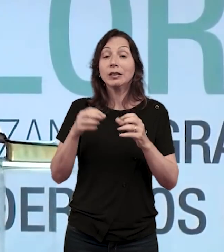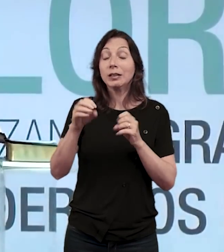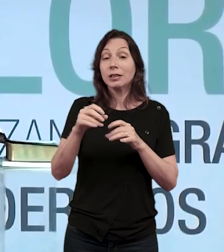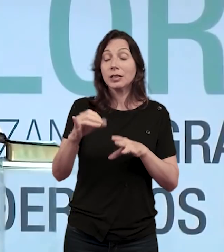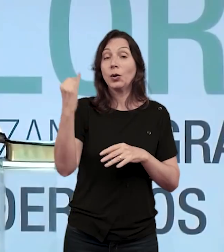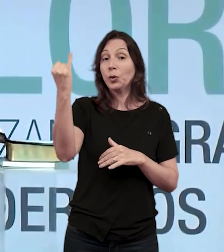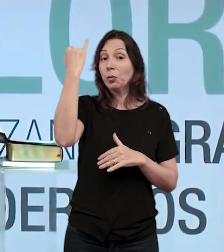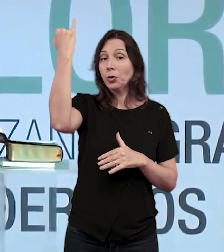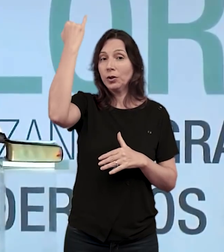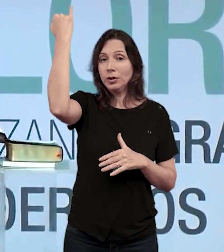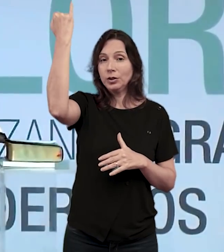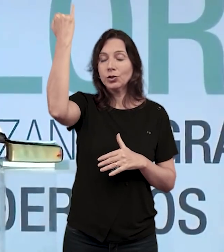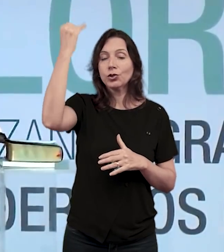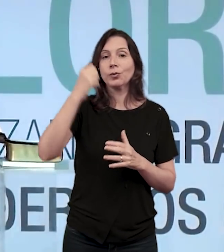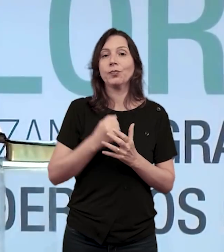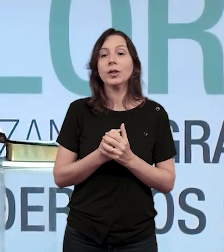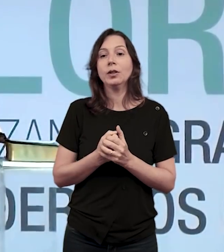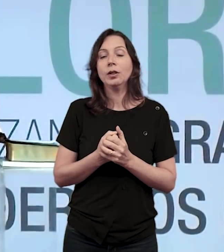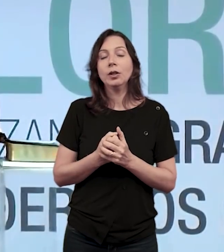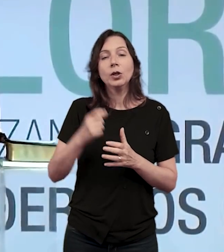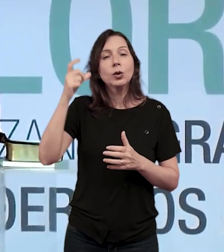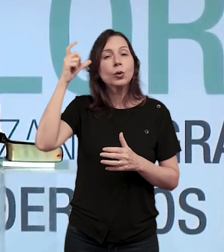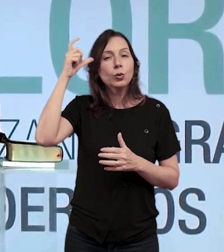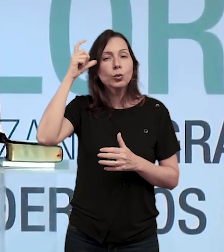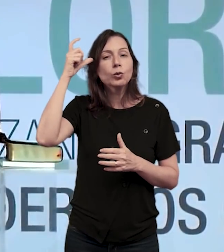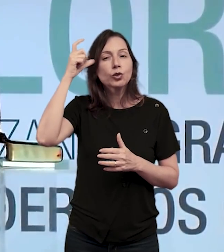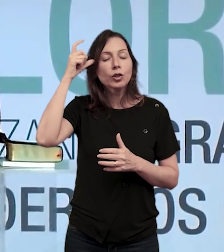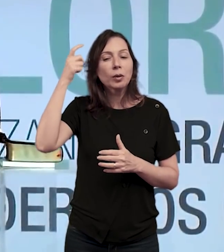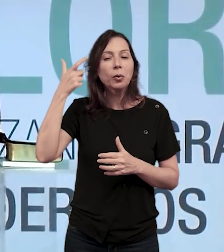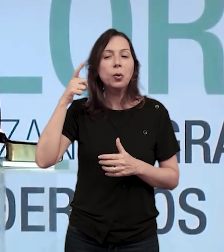nossa vida.